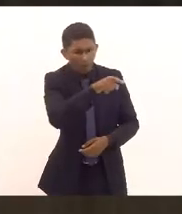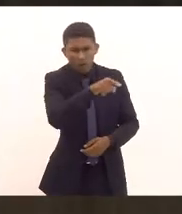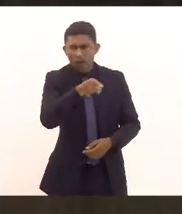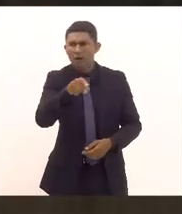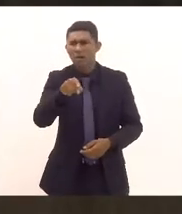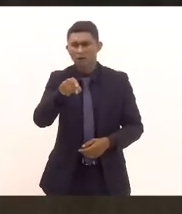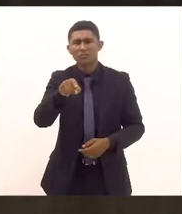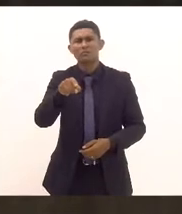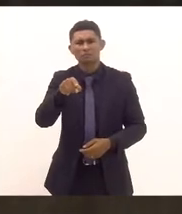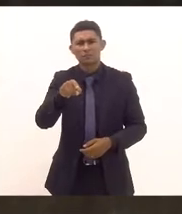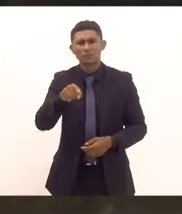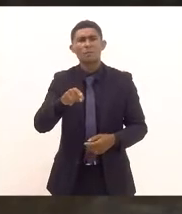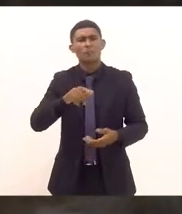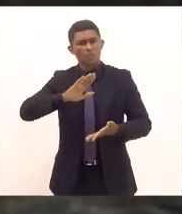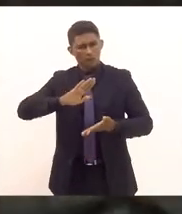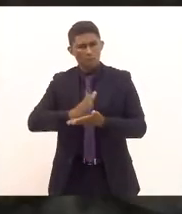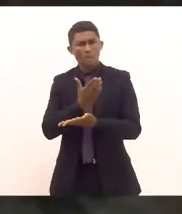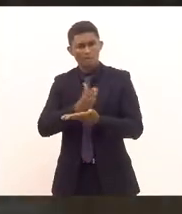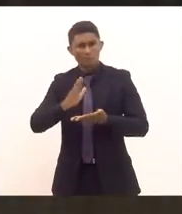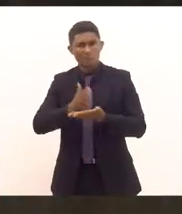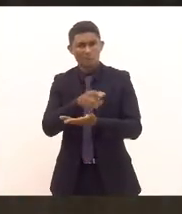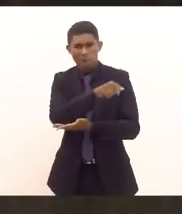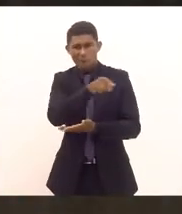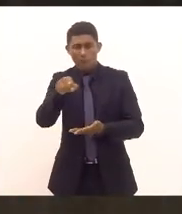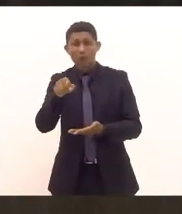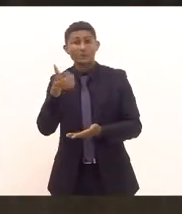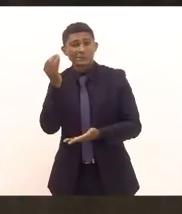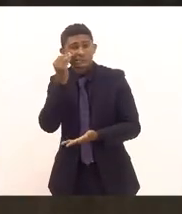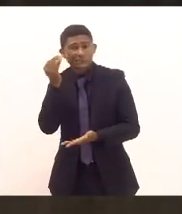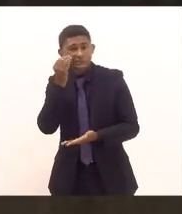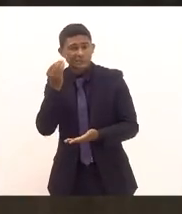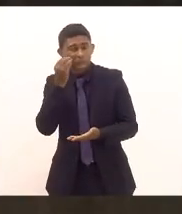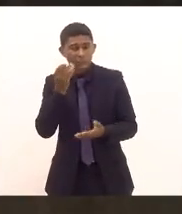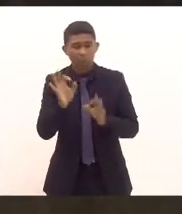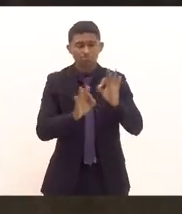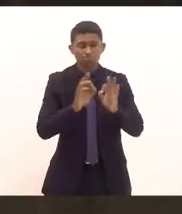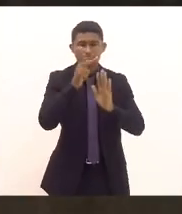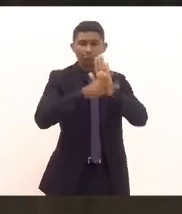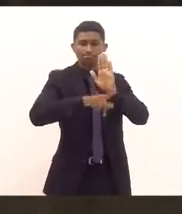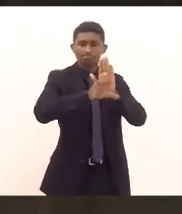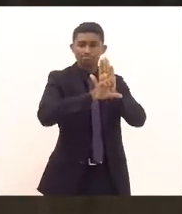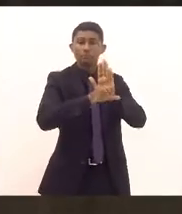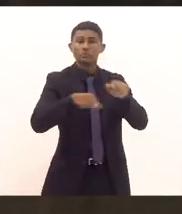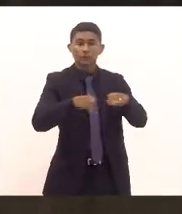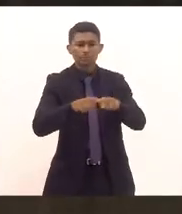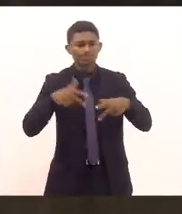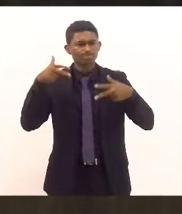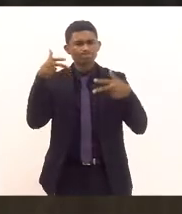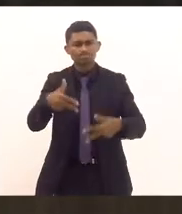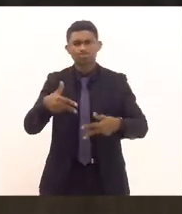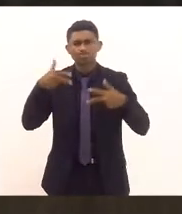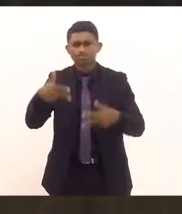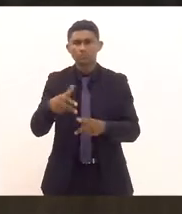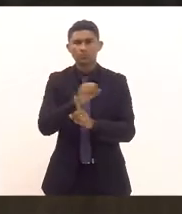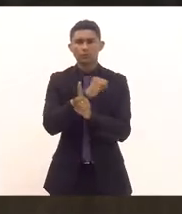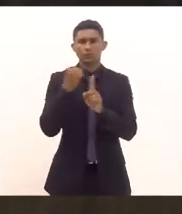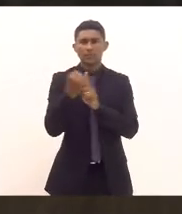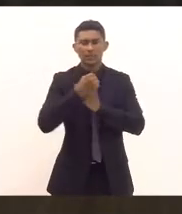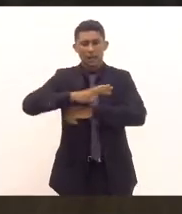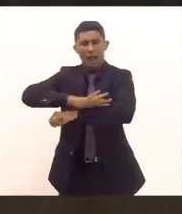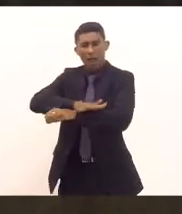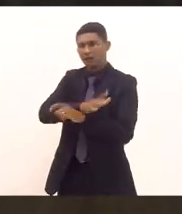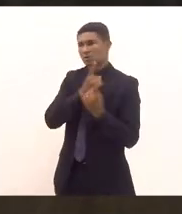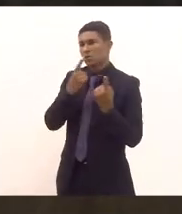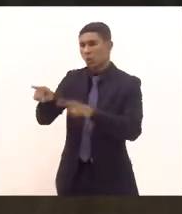implementando processos de leis e também na militância note vismo social contra o racismo